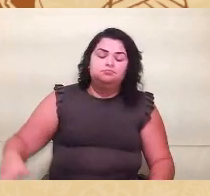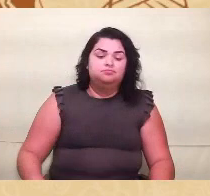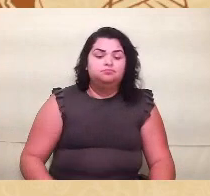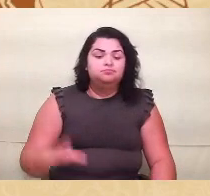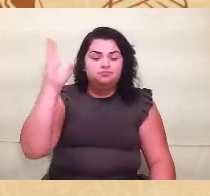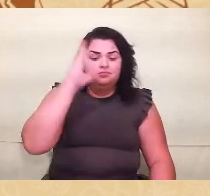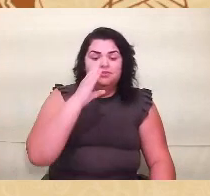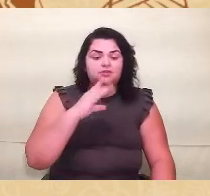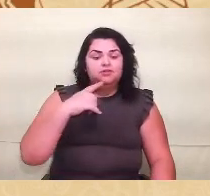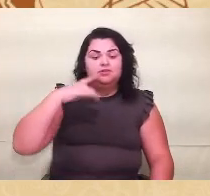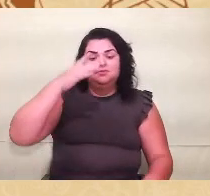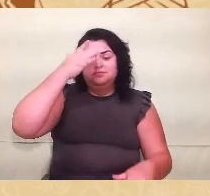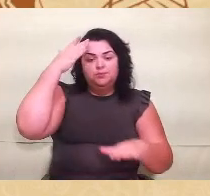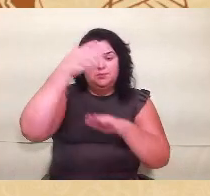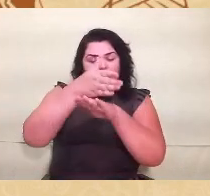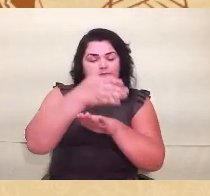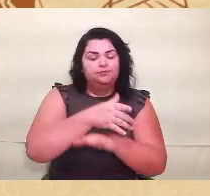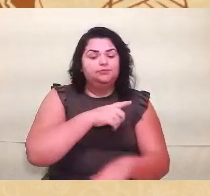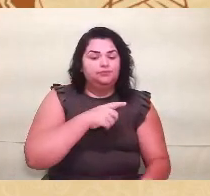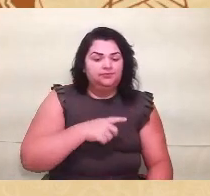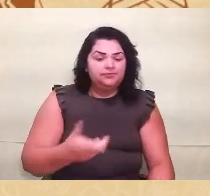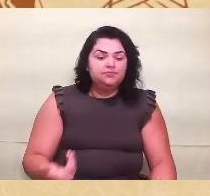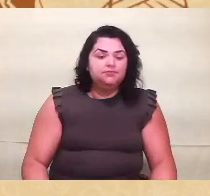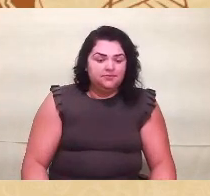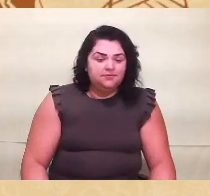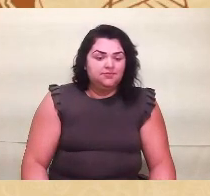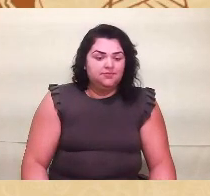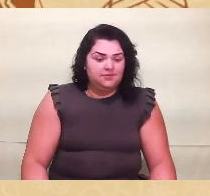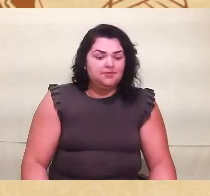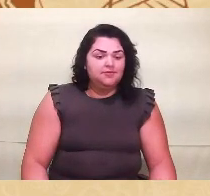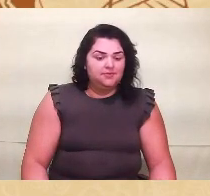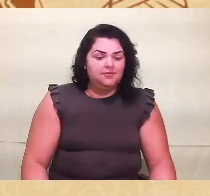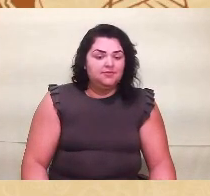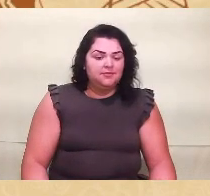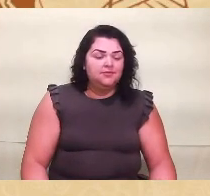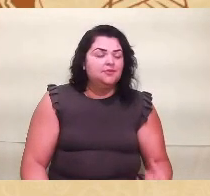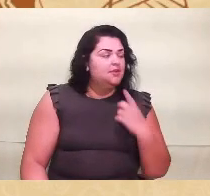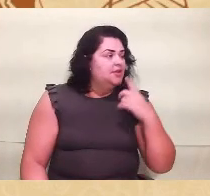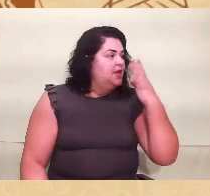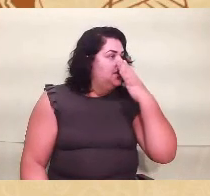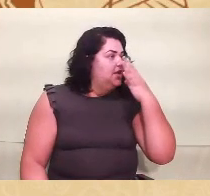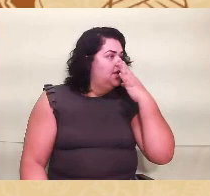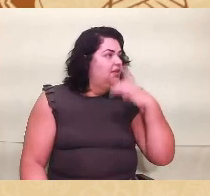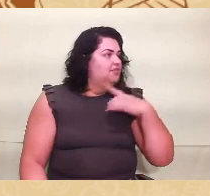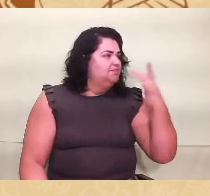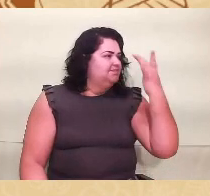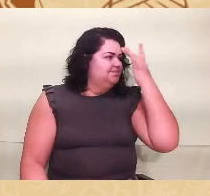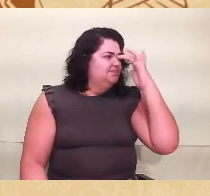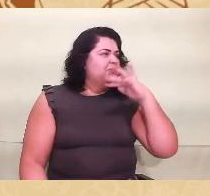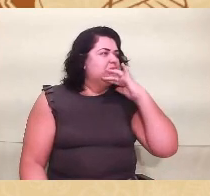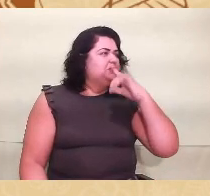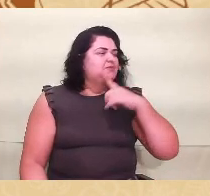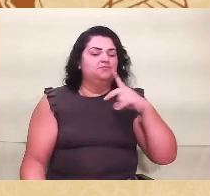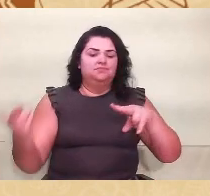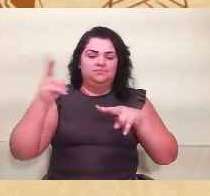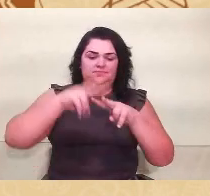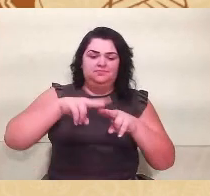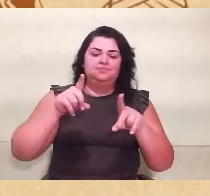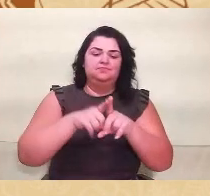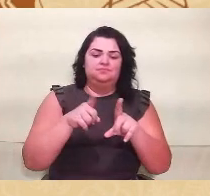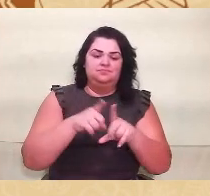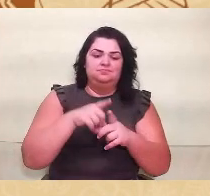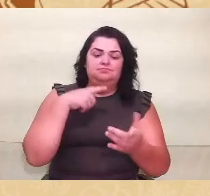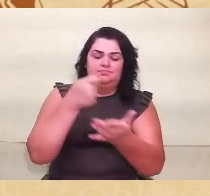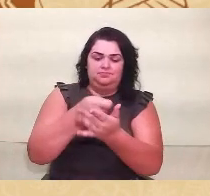ser invadido. Né? A gente também aprendeu as crueldades, as maldades, inclusive o sistema prisional, né? Que vigorou.